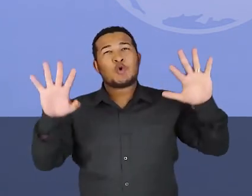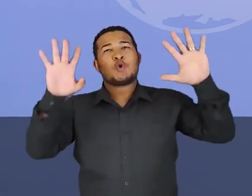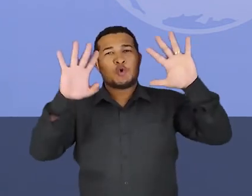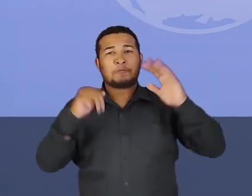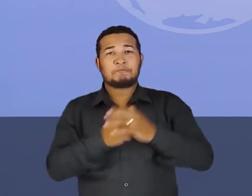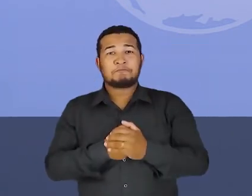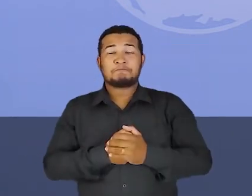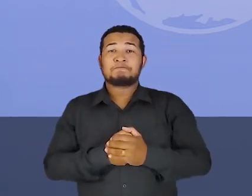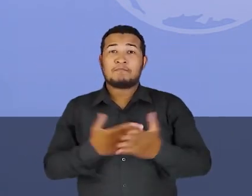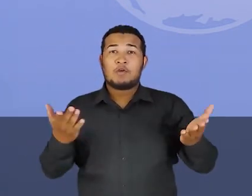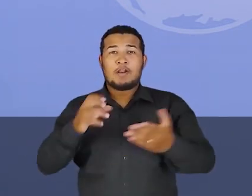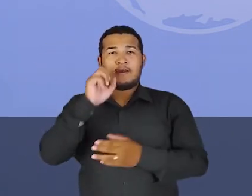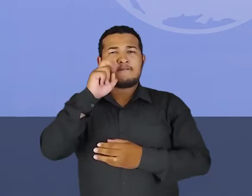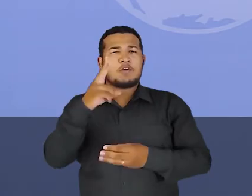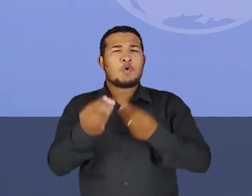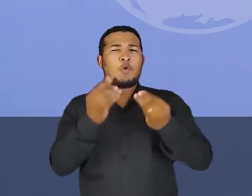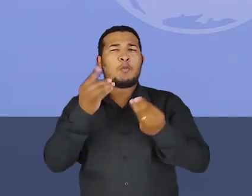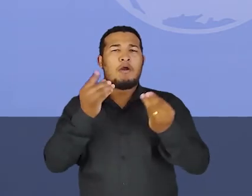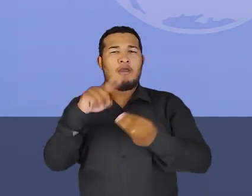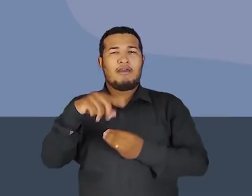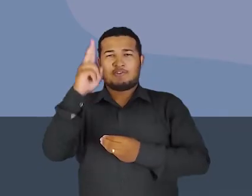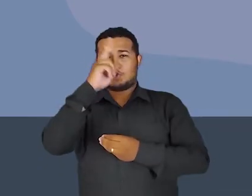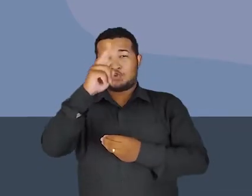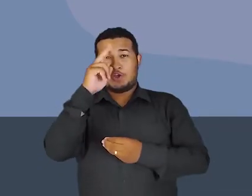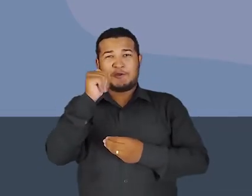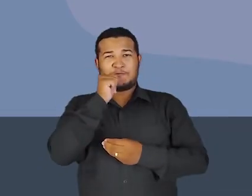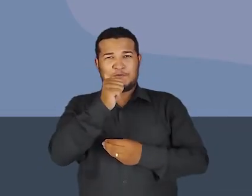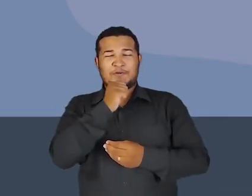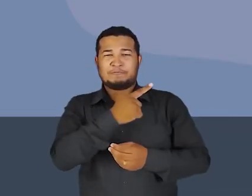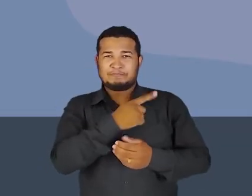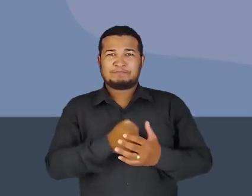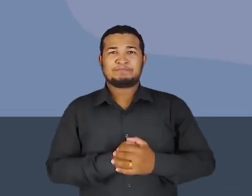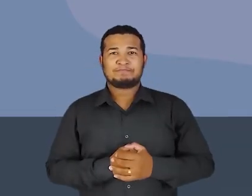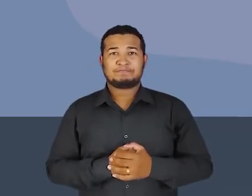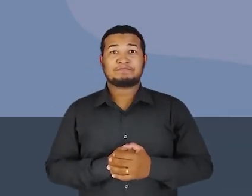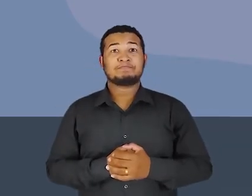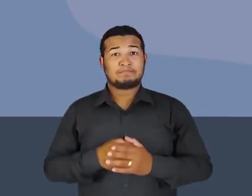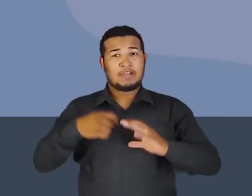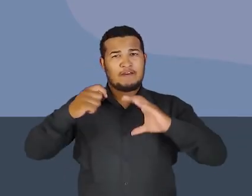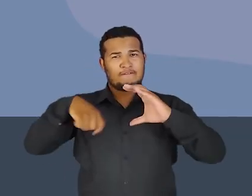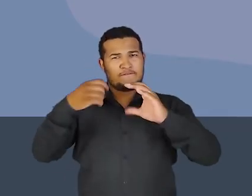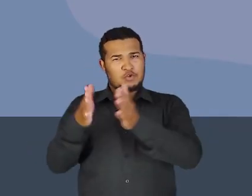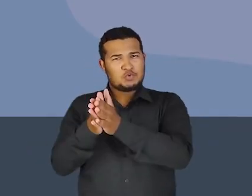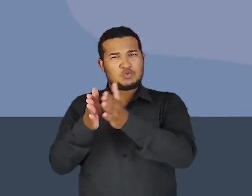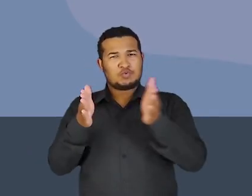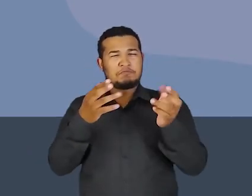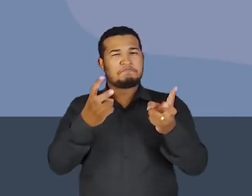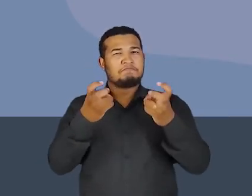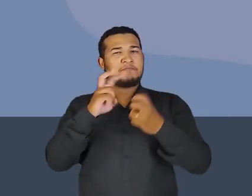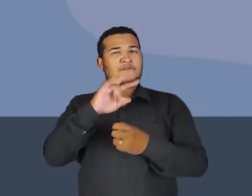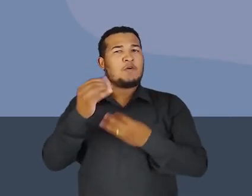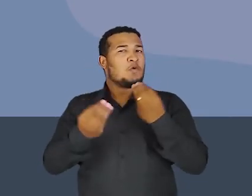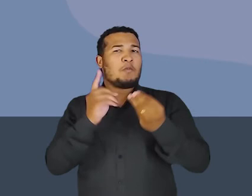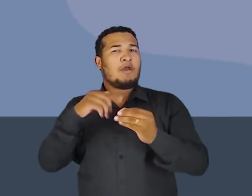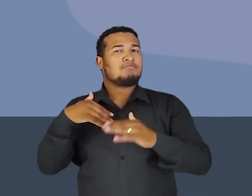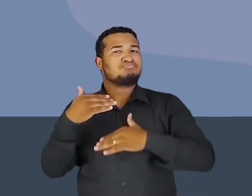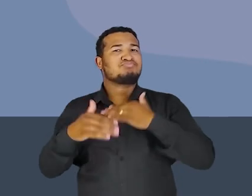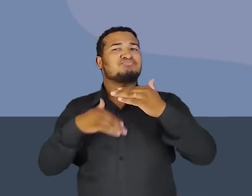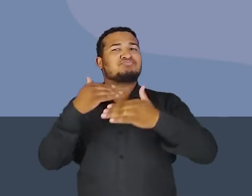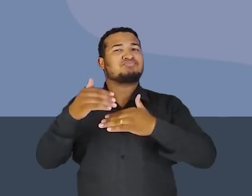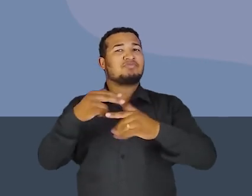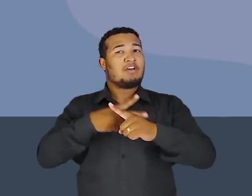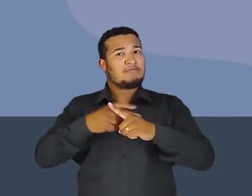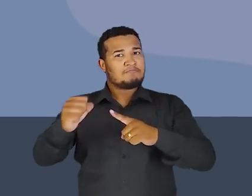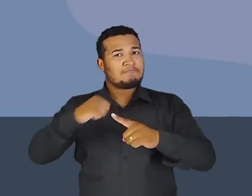vamos acompanhar agora um pouco mais da história dela no próximo slide. Veja um pouco desse vídeo e você vai acompanhar um pouquinho da trajetória, do sucesso e a